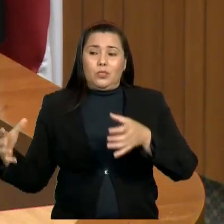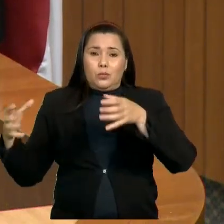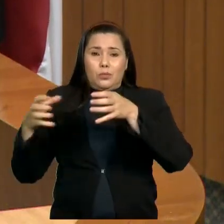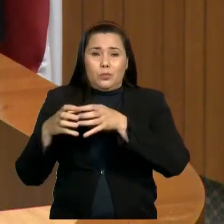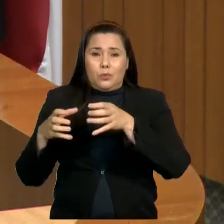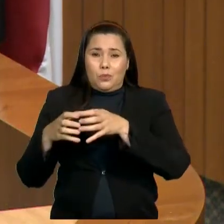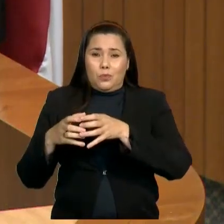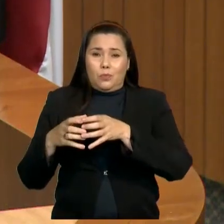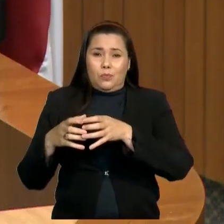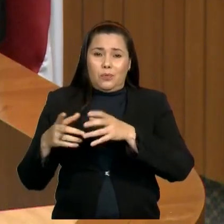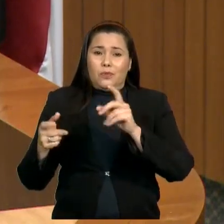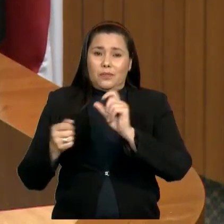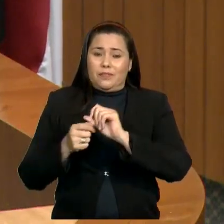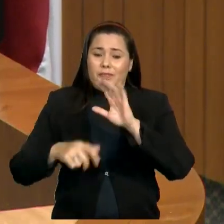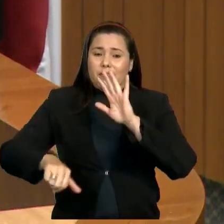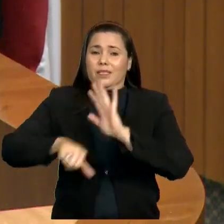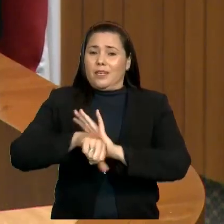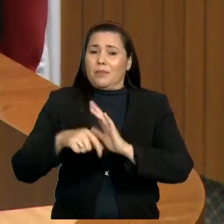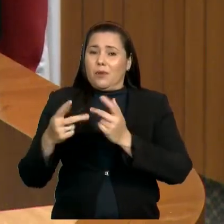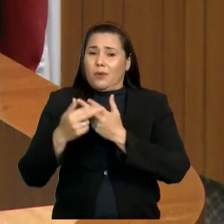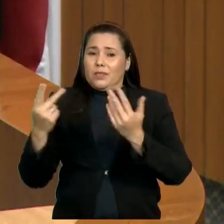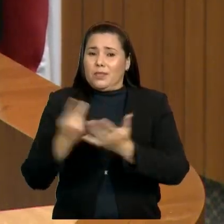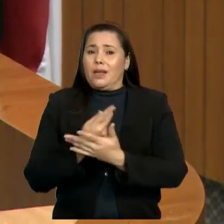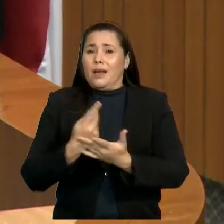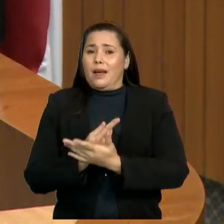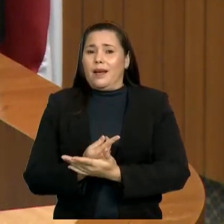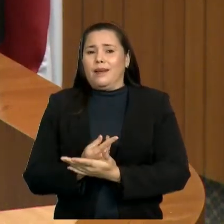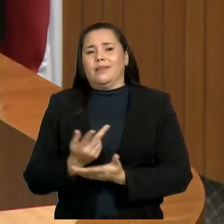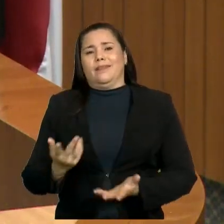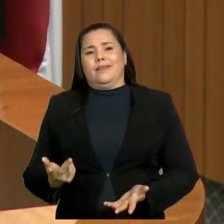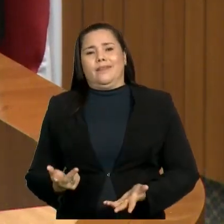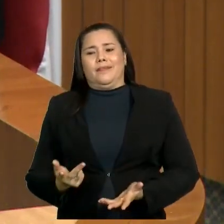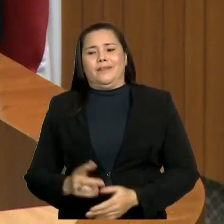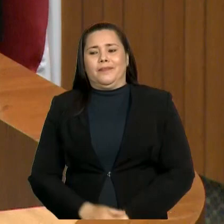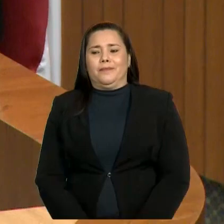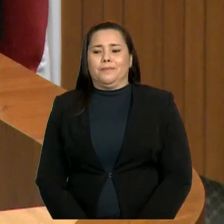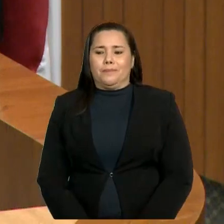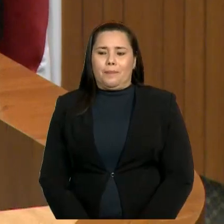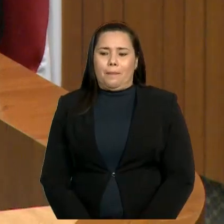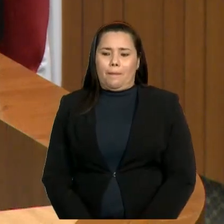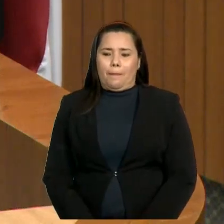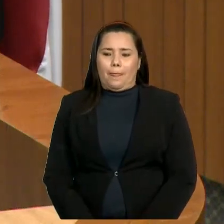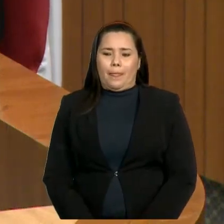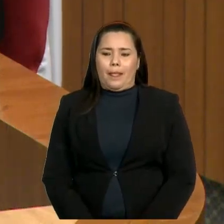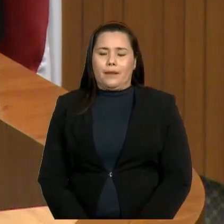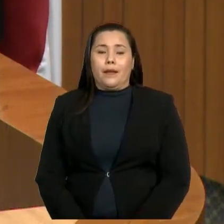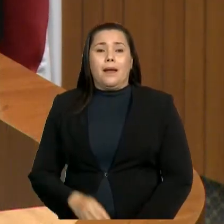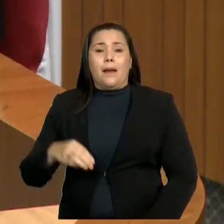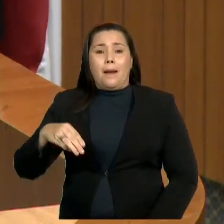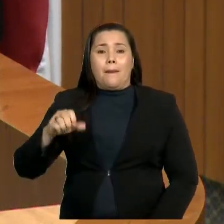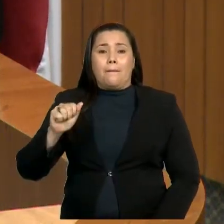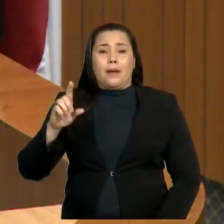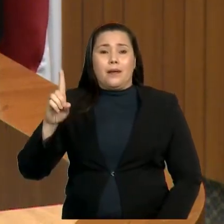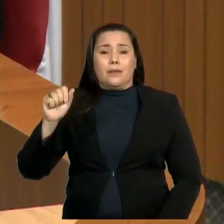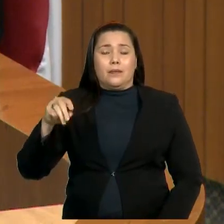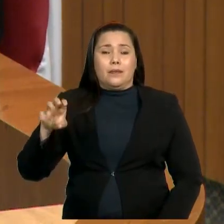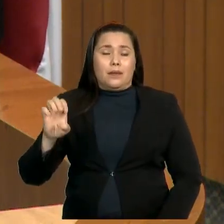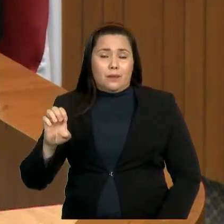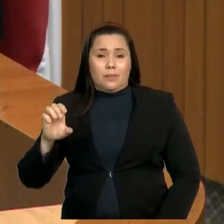coisas que os próprios documentos nos trazem a madame do crime disse aqui ó nota de esclarecimento imprensa